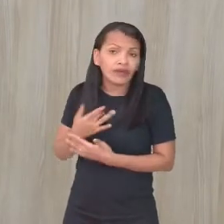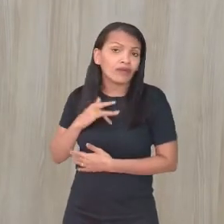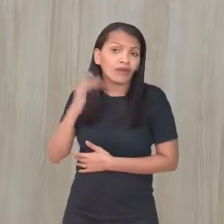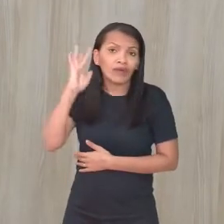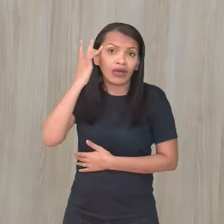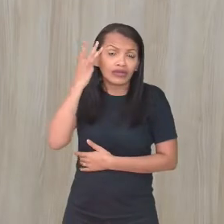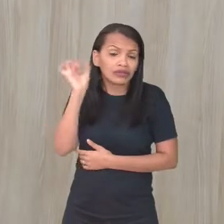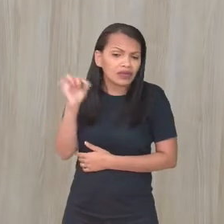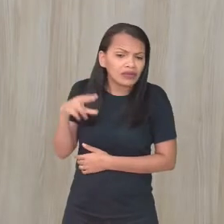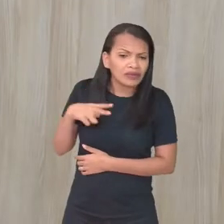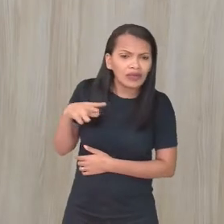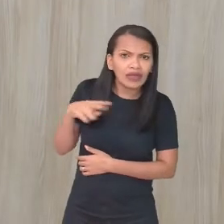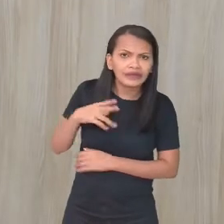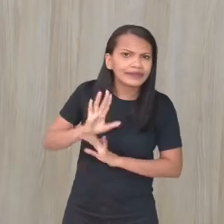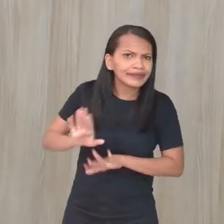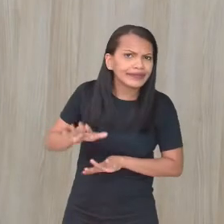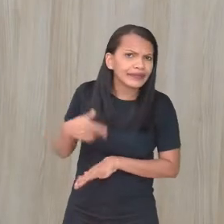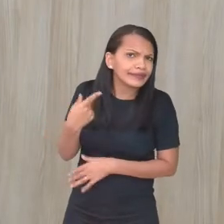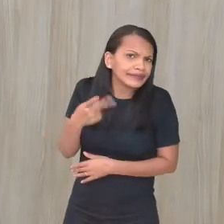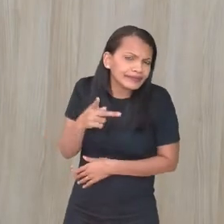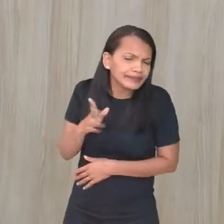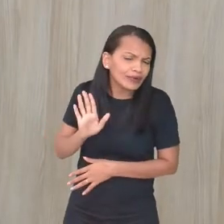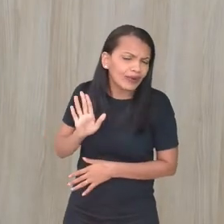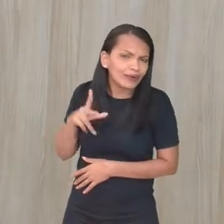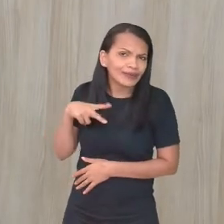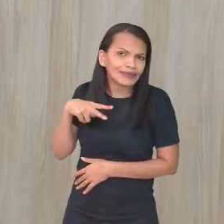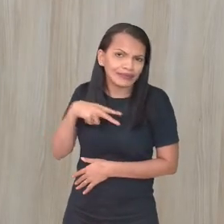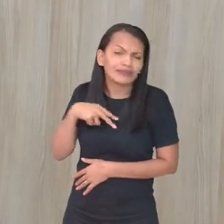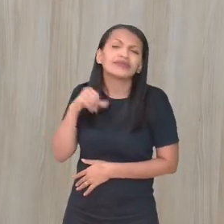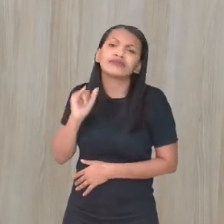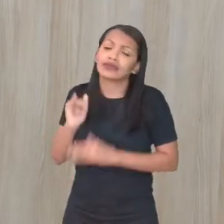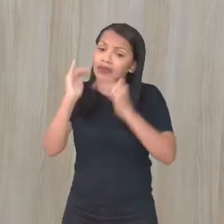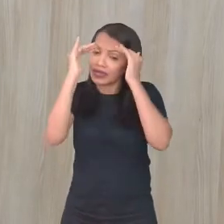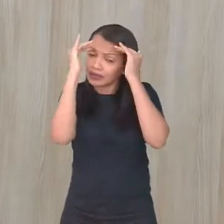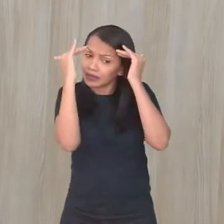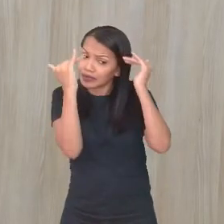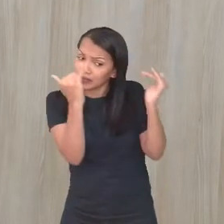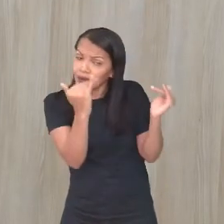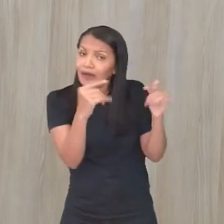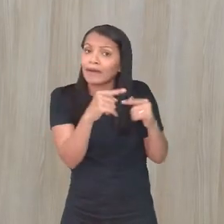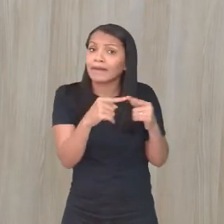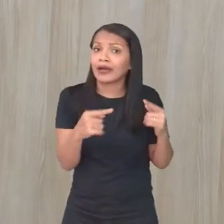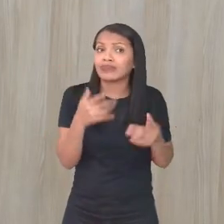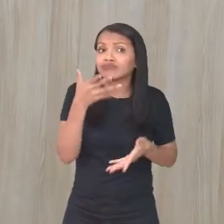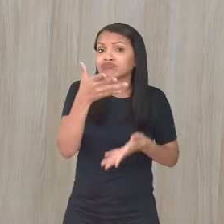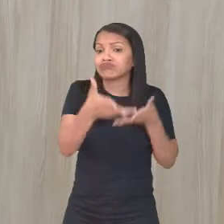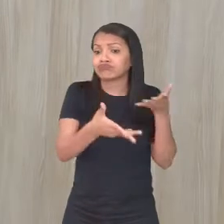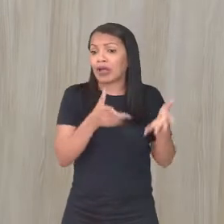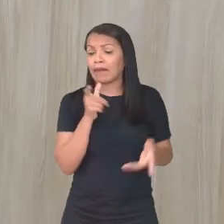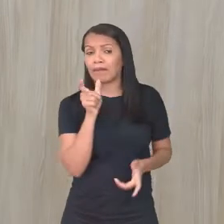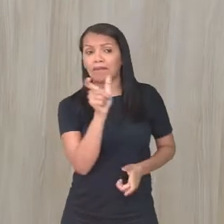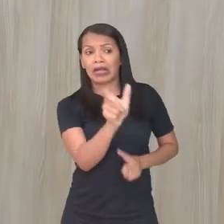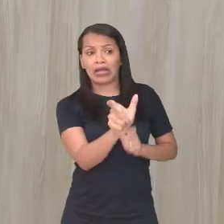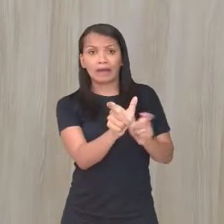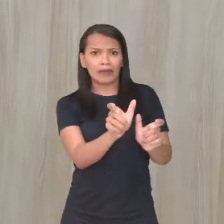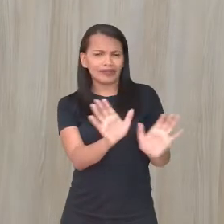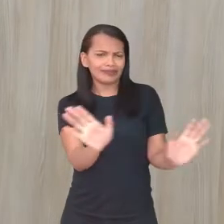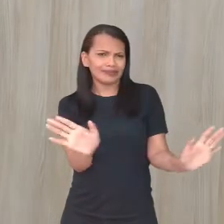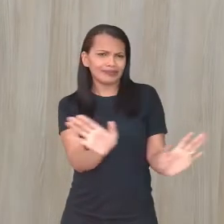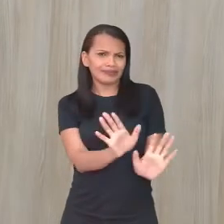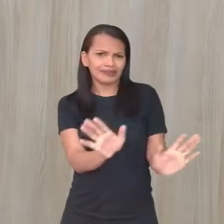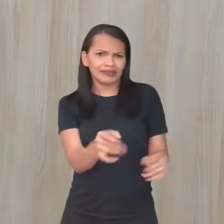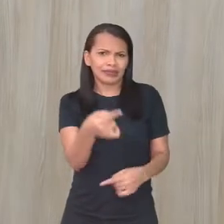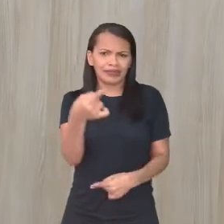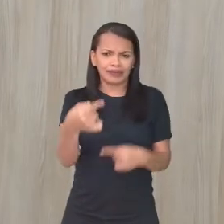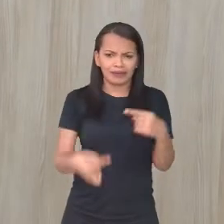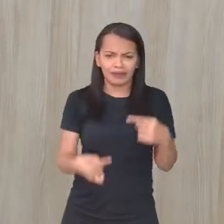algo privado, ou seja, ela é algo seu e ela deve ser respeitada. Mas a gente falar em questões públicas,